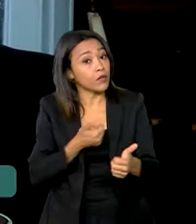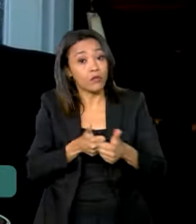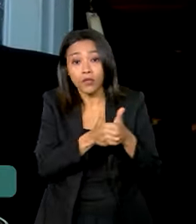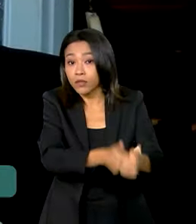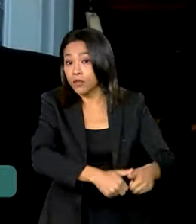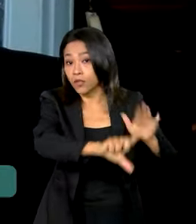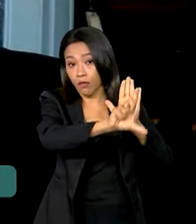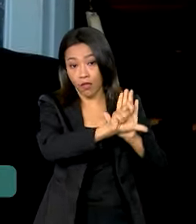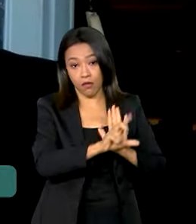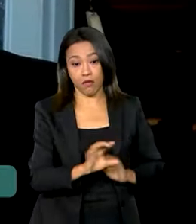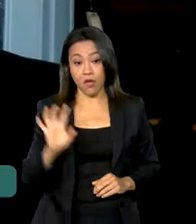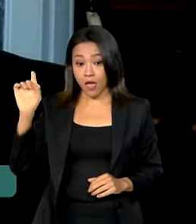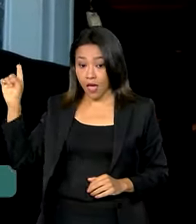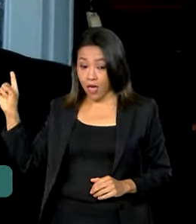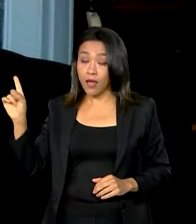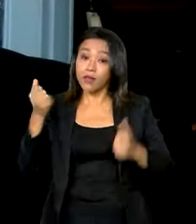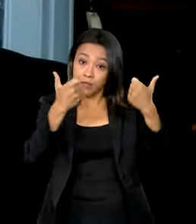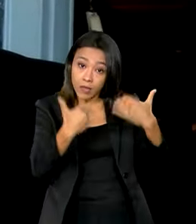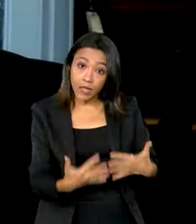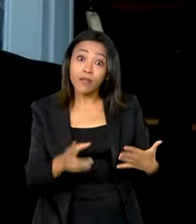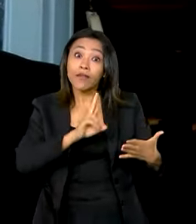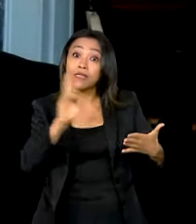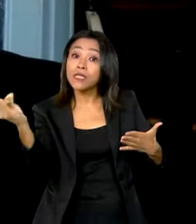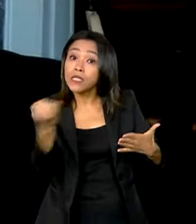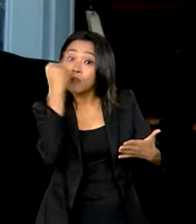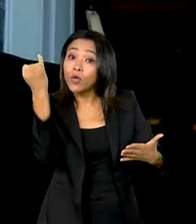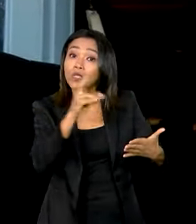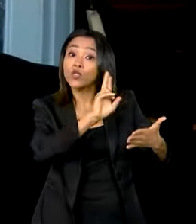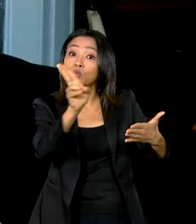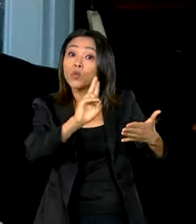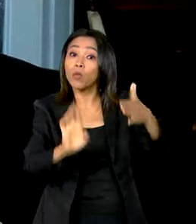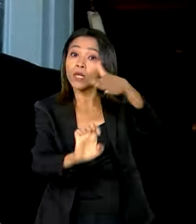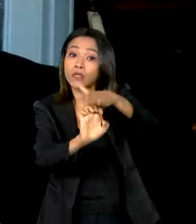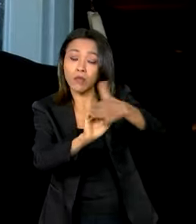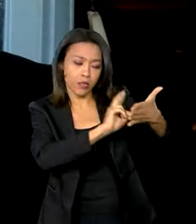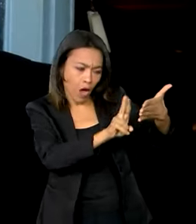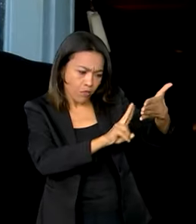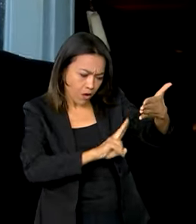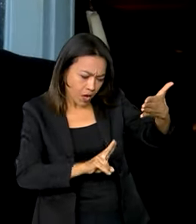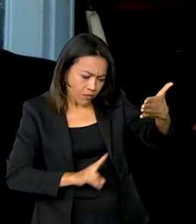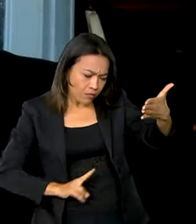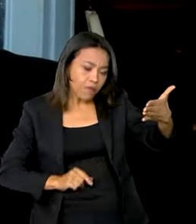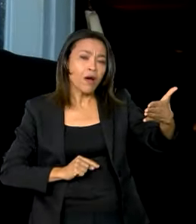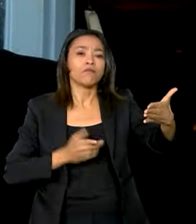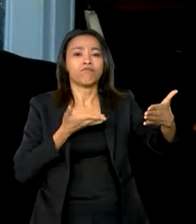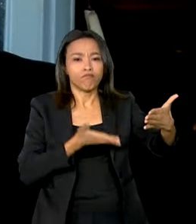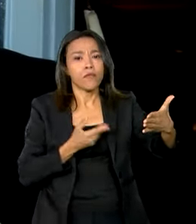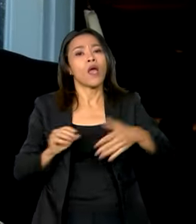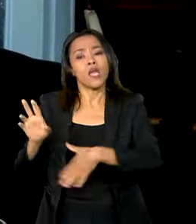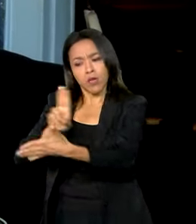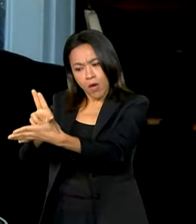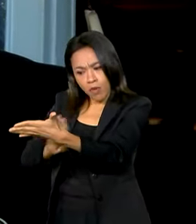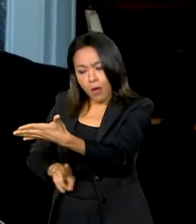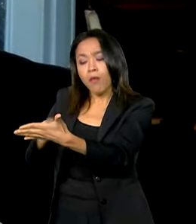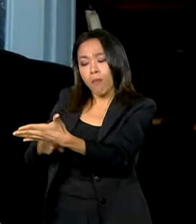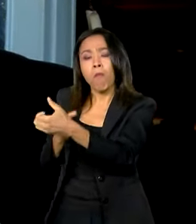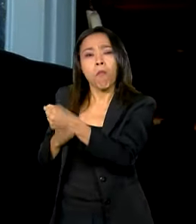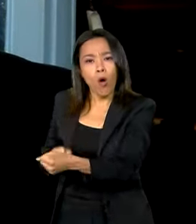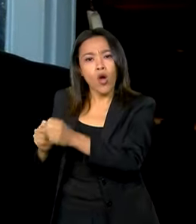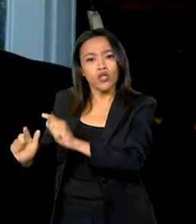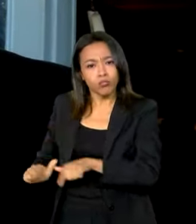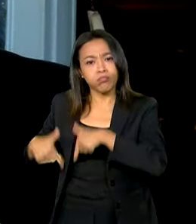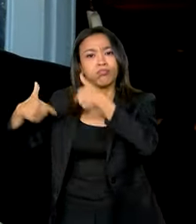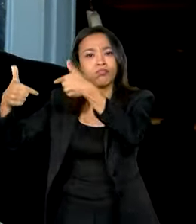lista vai ser fundamental pra gente fazer um crio Inicial e separar de fato as empresas que poderão atuar e portanto que